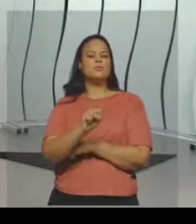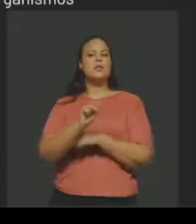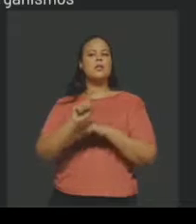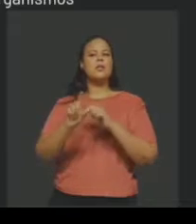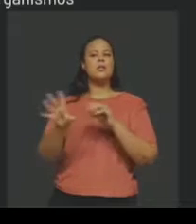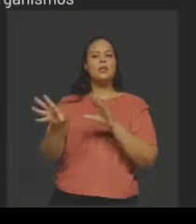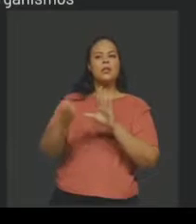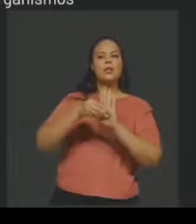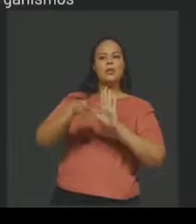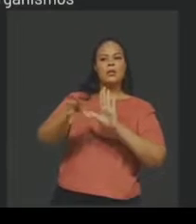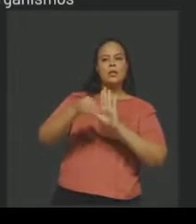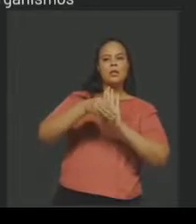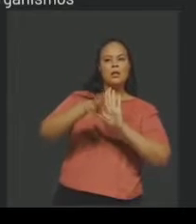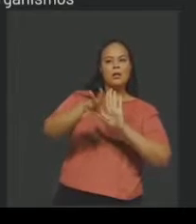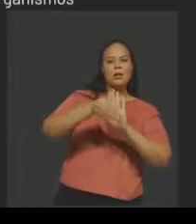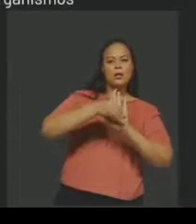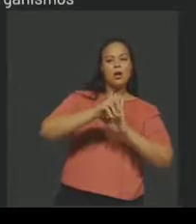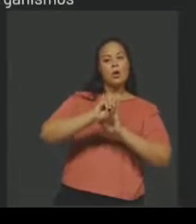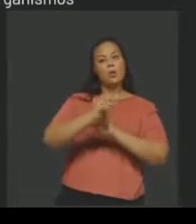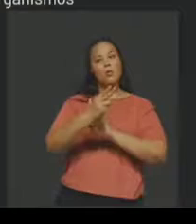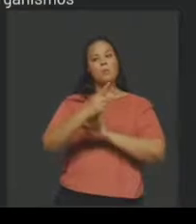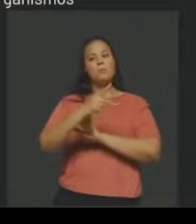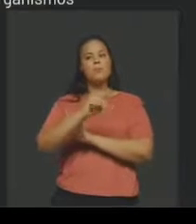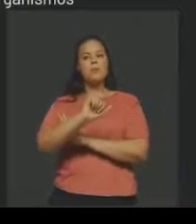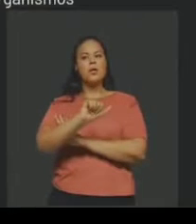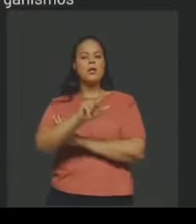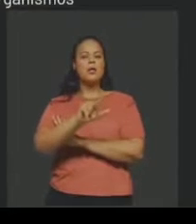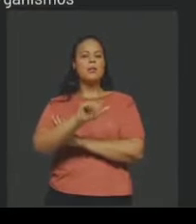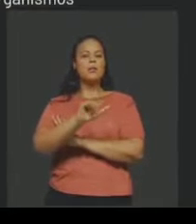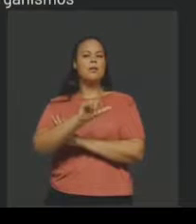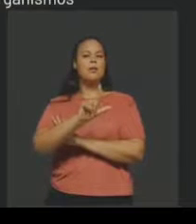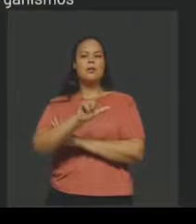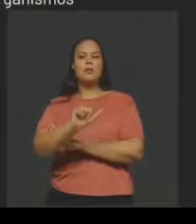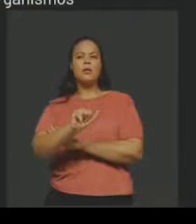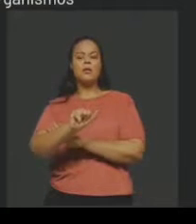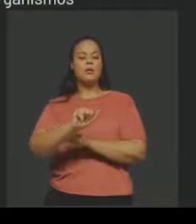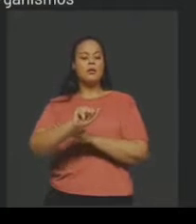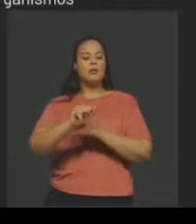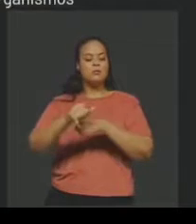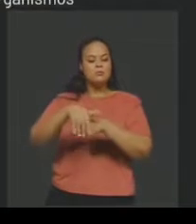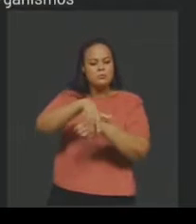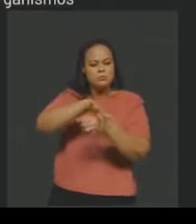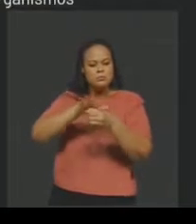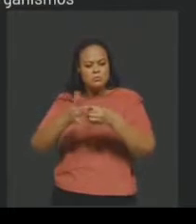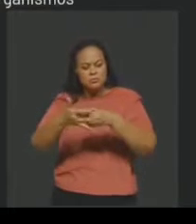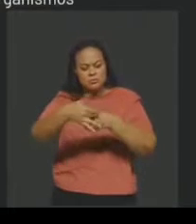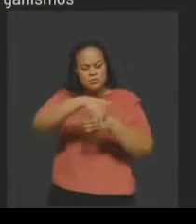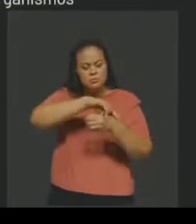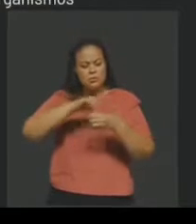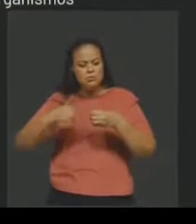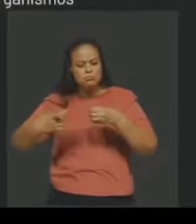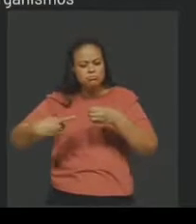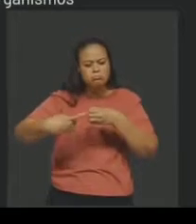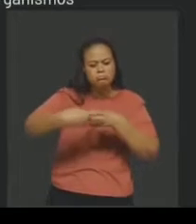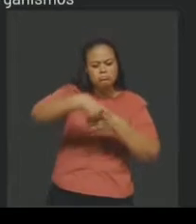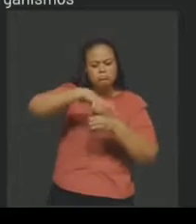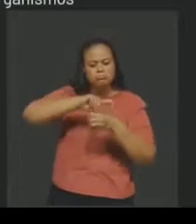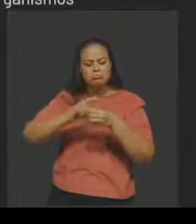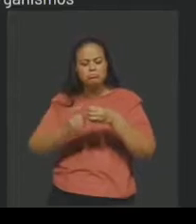se agarrar, e ao mesmo tempo aos tecidos de organismos parasitados. Quando ela invade um